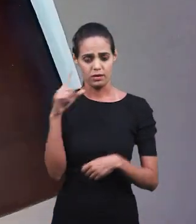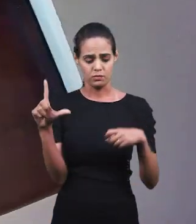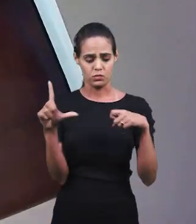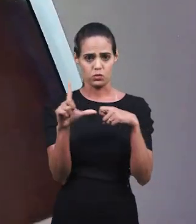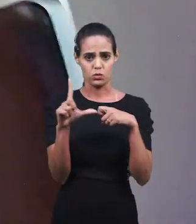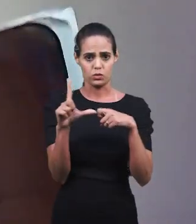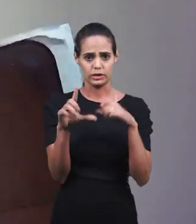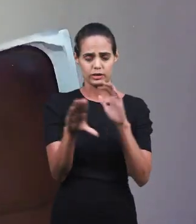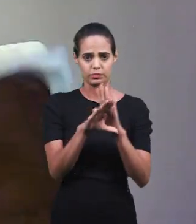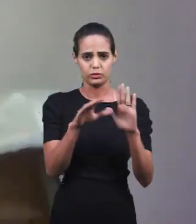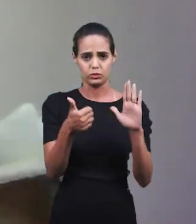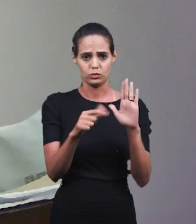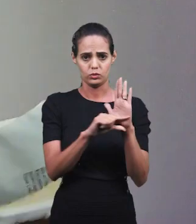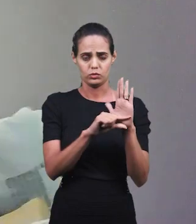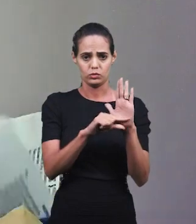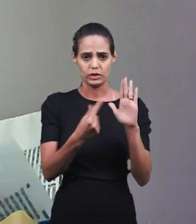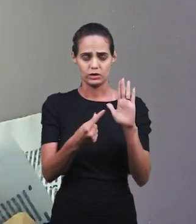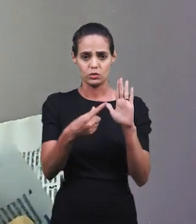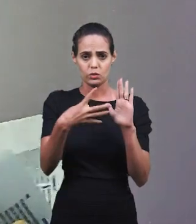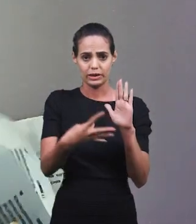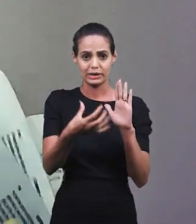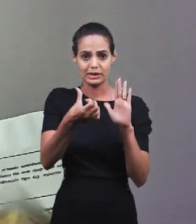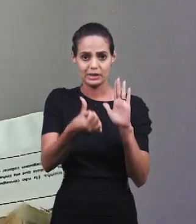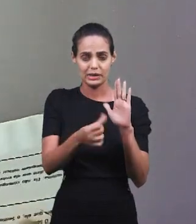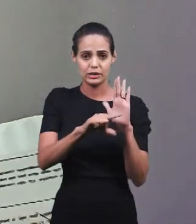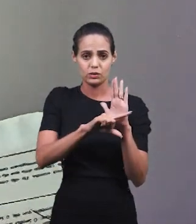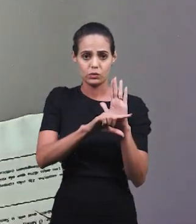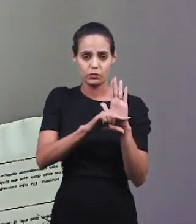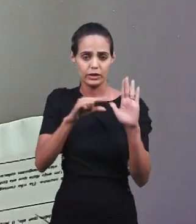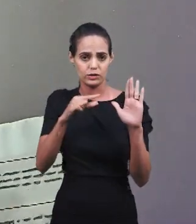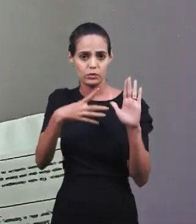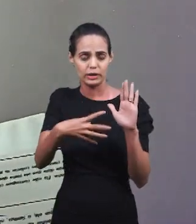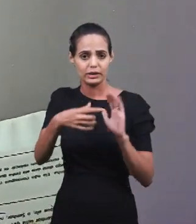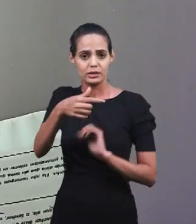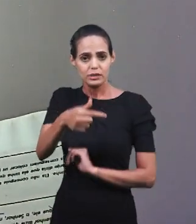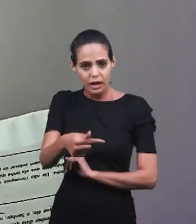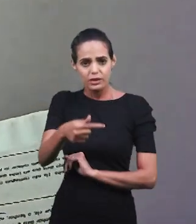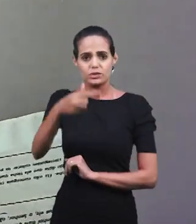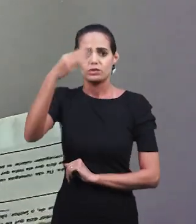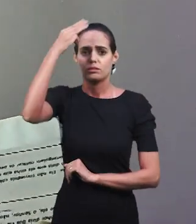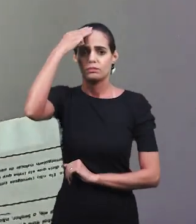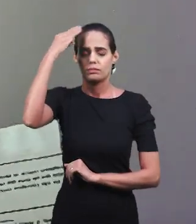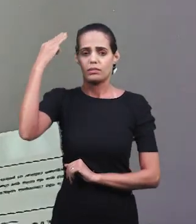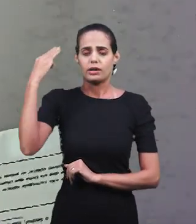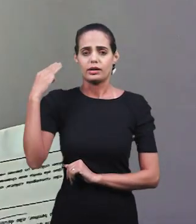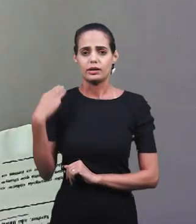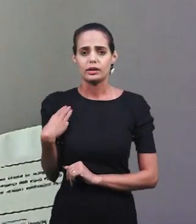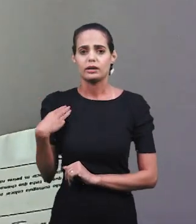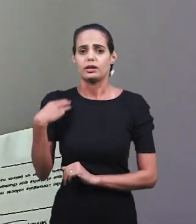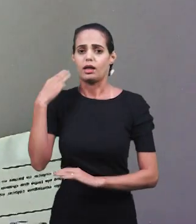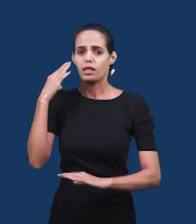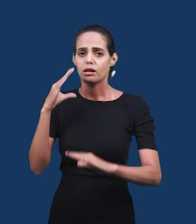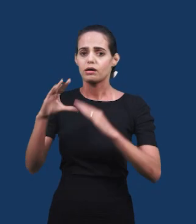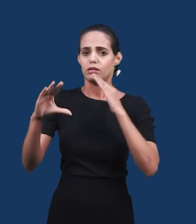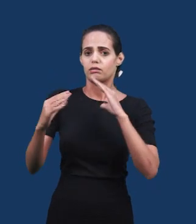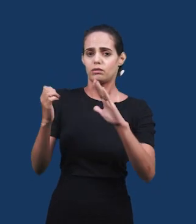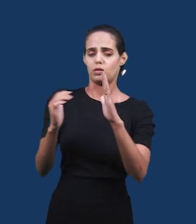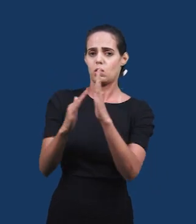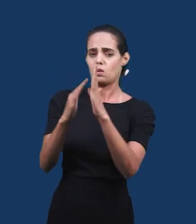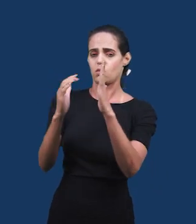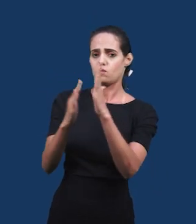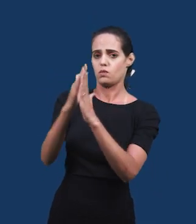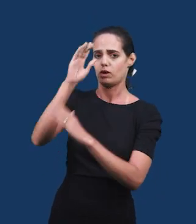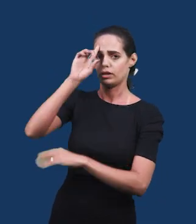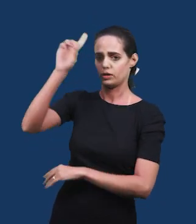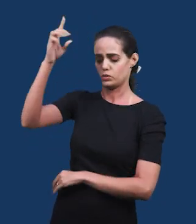capítulo 1, no verso 46 e 47, Maria, ela canta um louvor a Deus, diz assim: disse